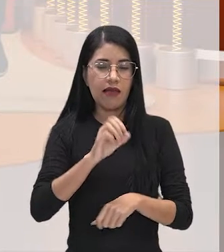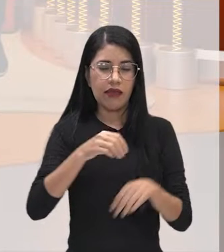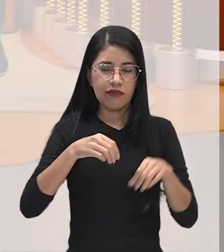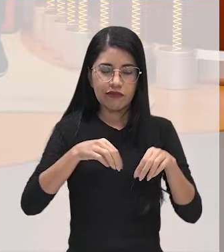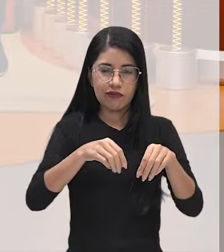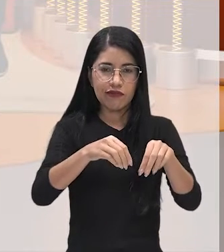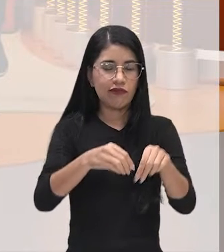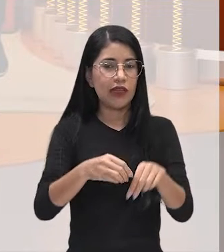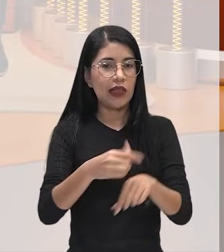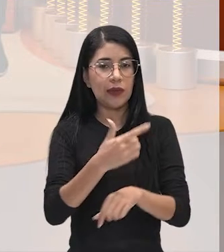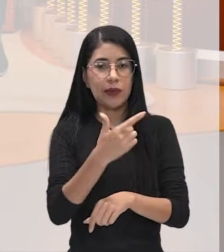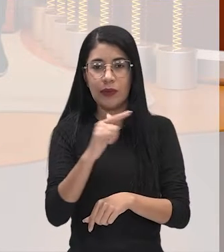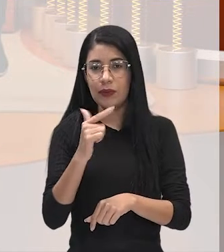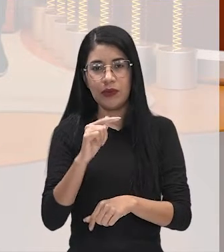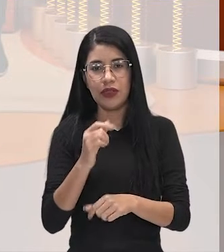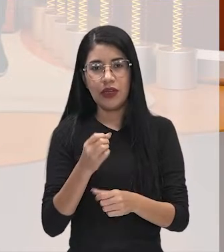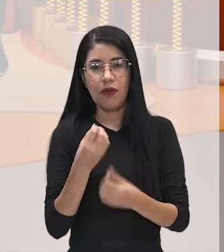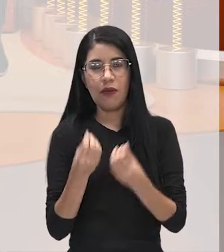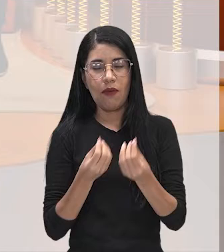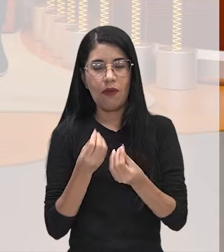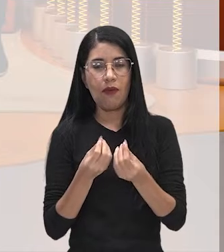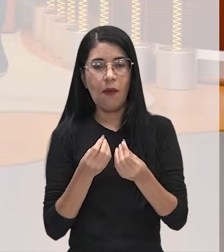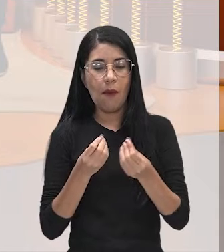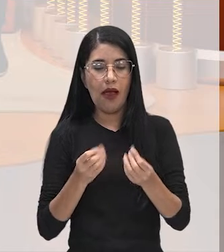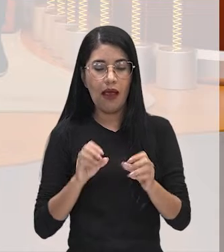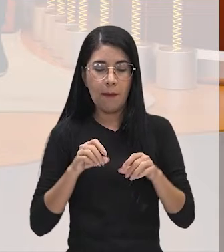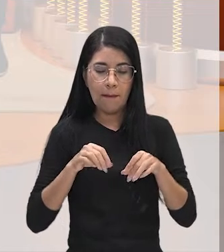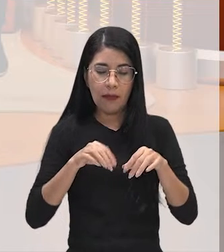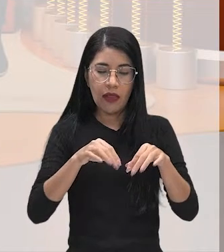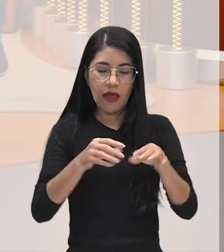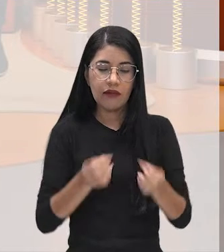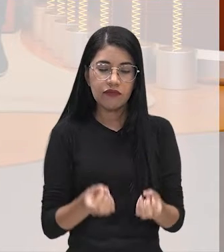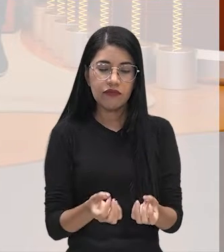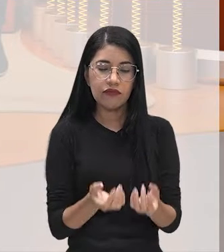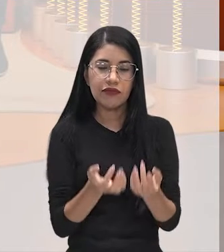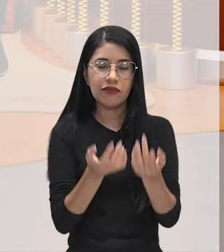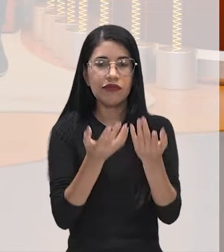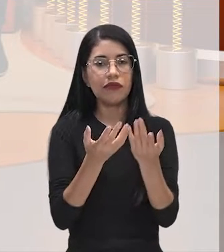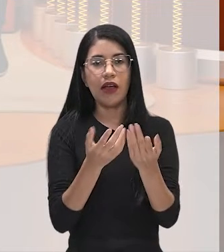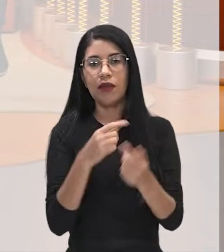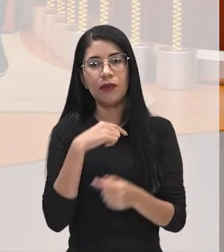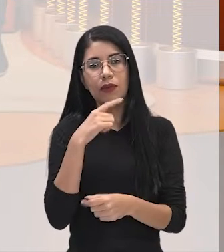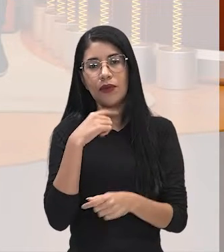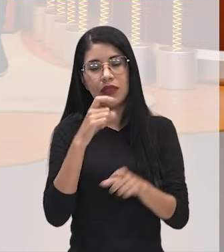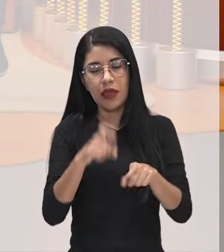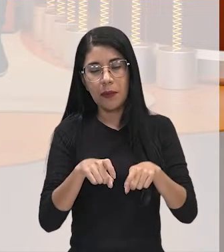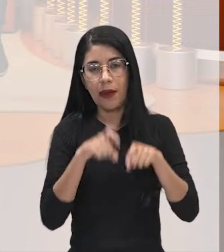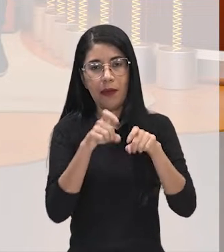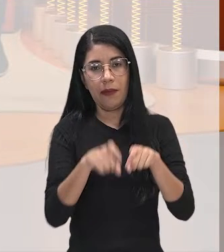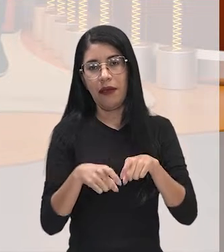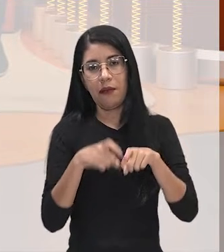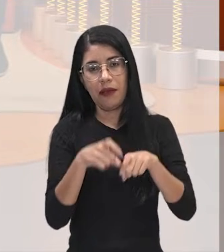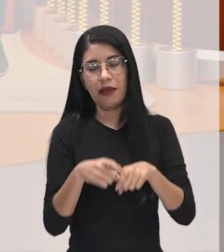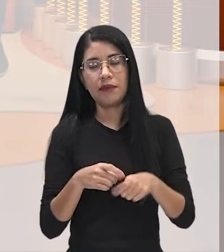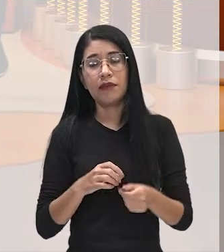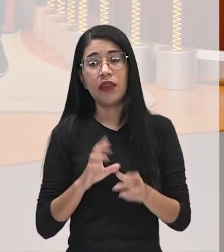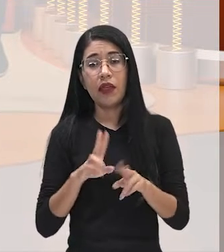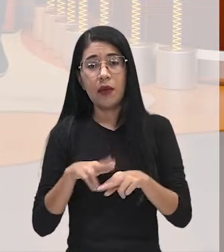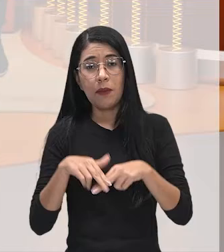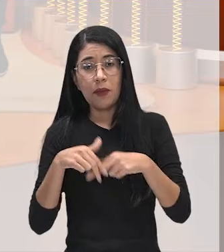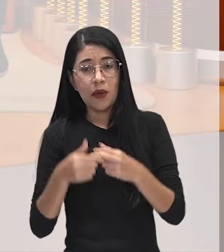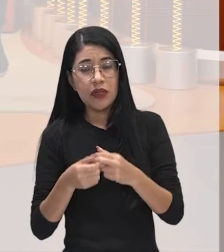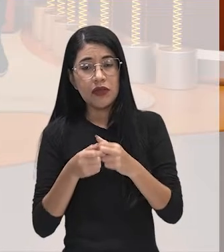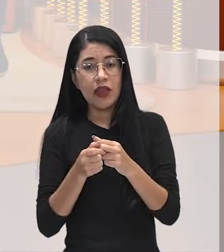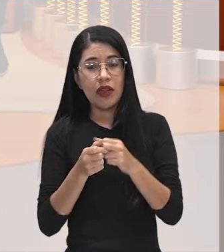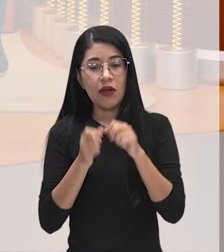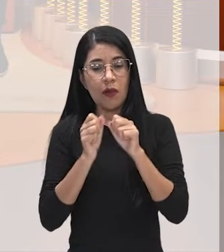ela não era propícia, então, ao quê? Ao cultivo, à agricultura. Exatamente por isso que a gente se expande,